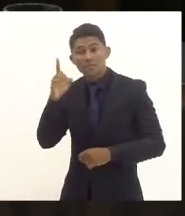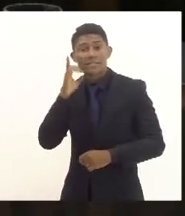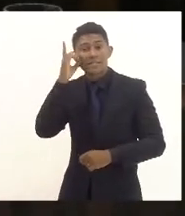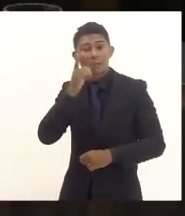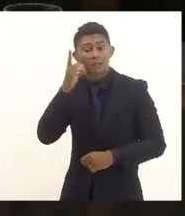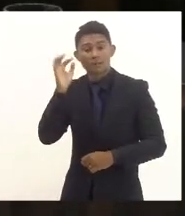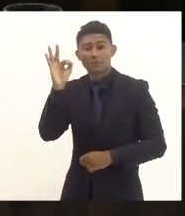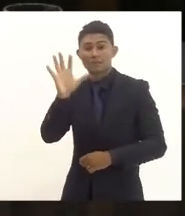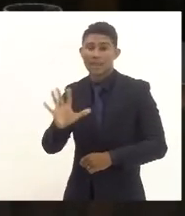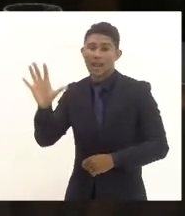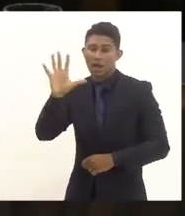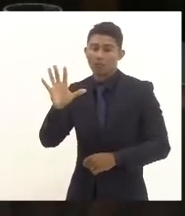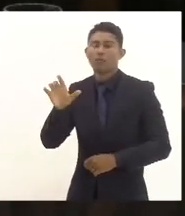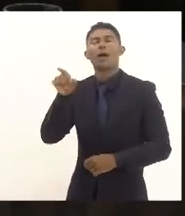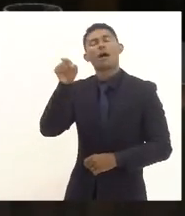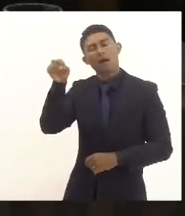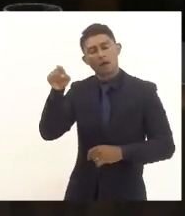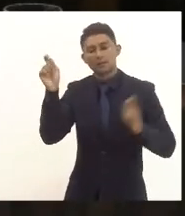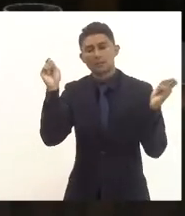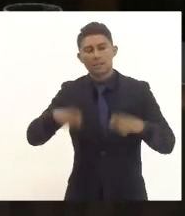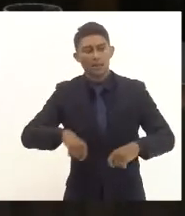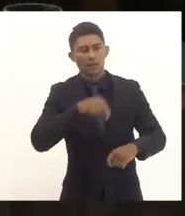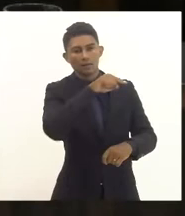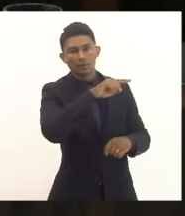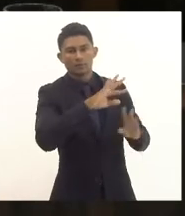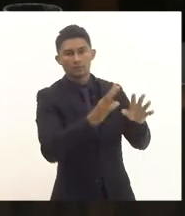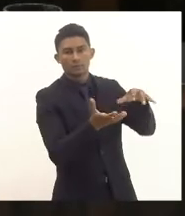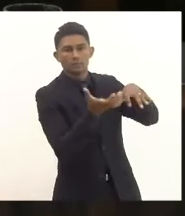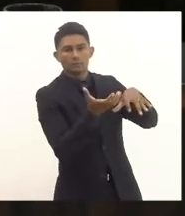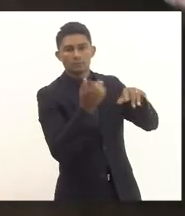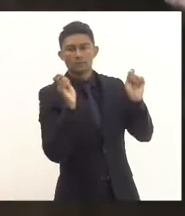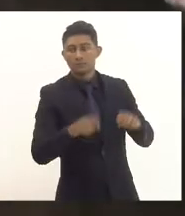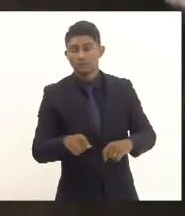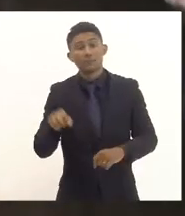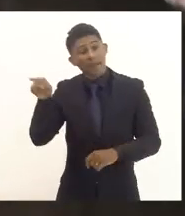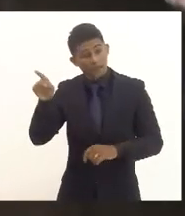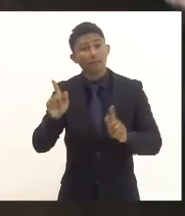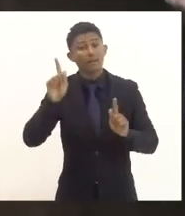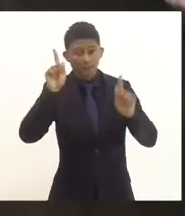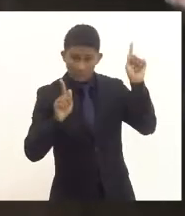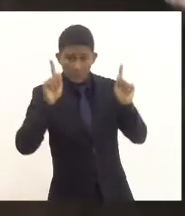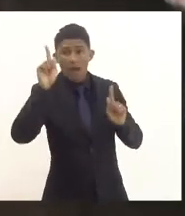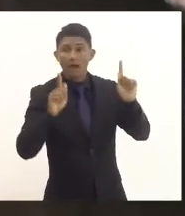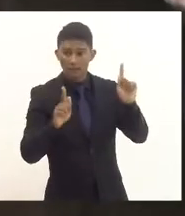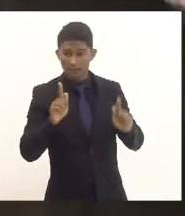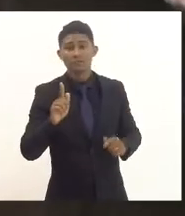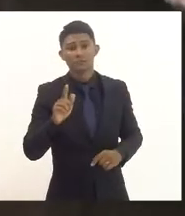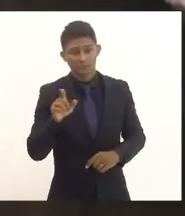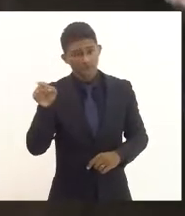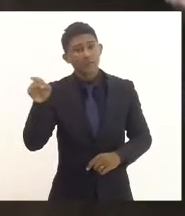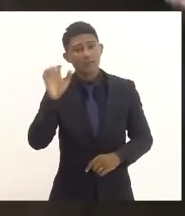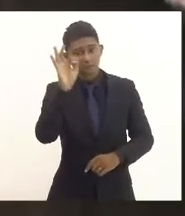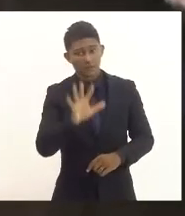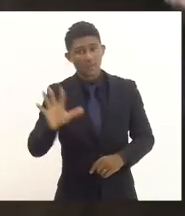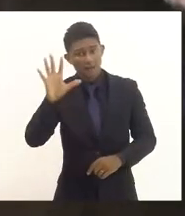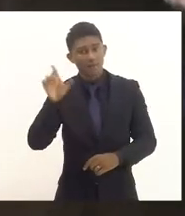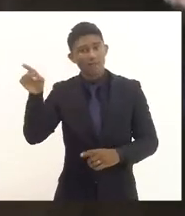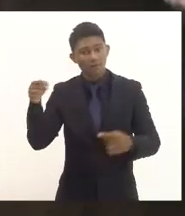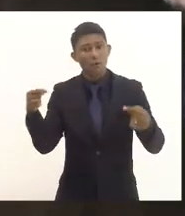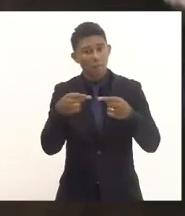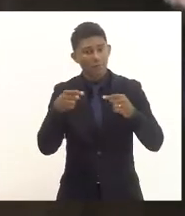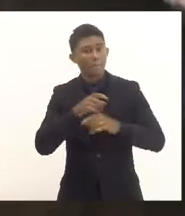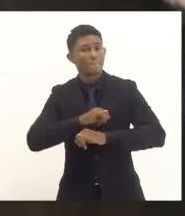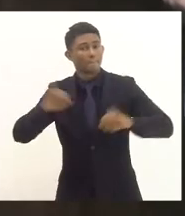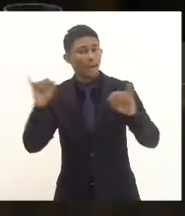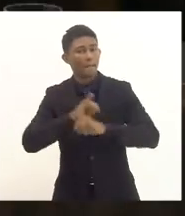e mexer na lá no Congresso porque mas ele é candidato Federal e se faz parte do projeto de campanha deles